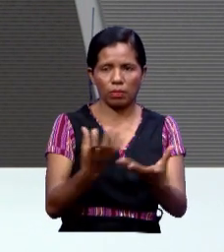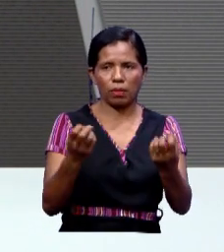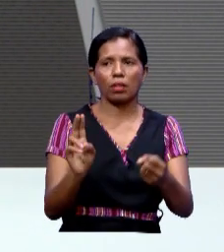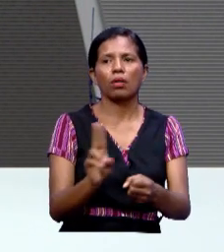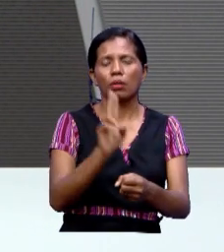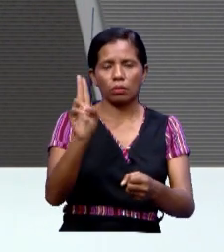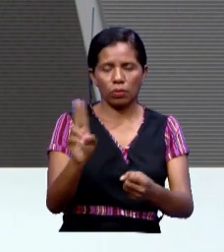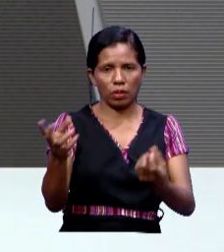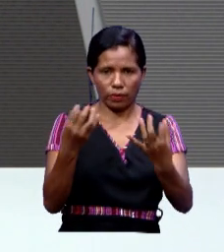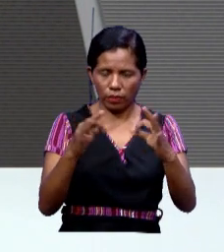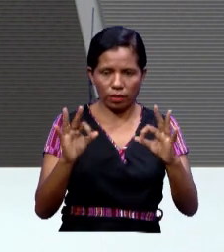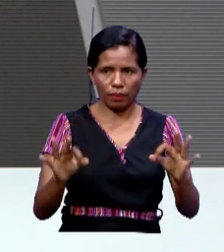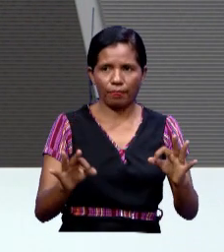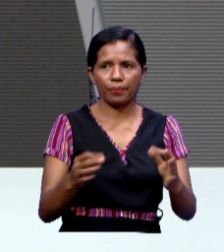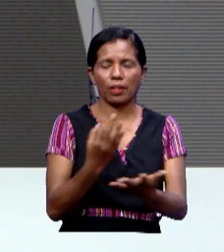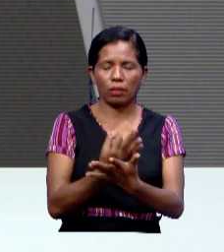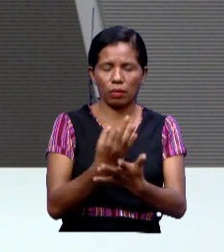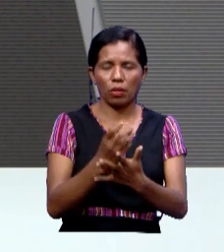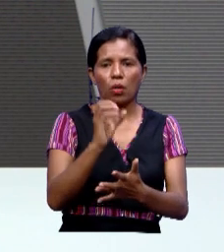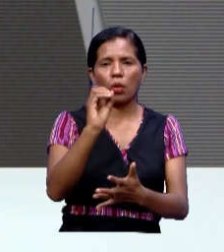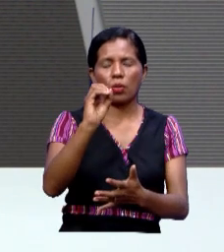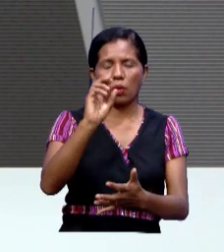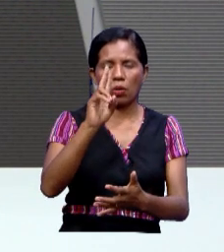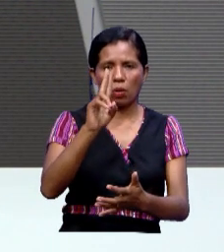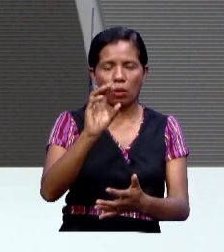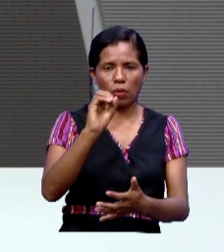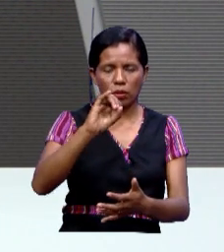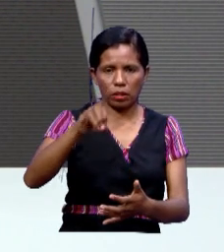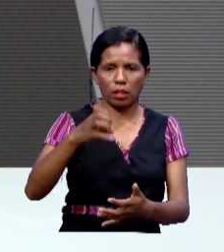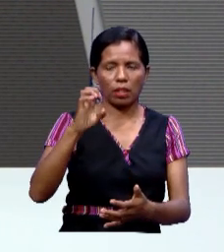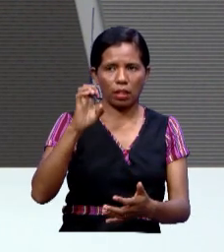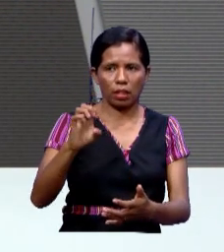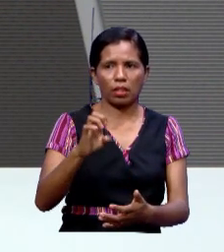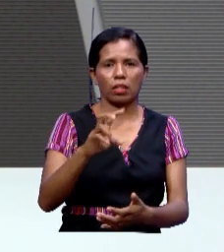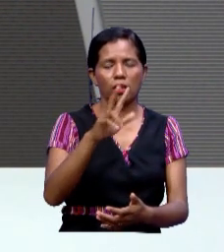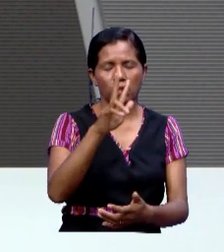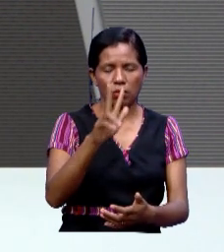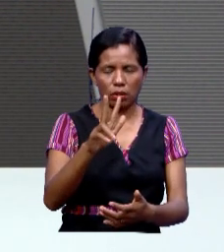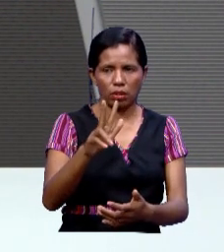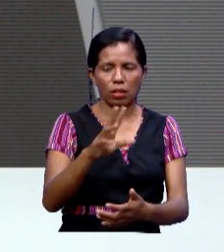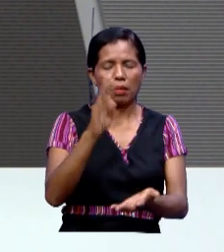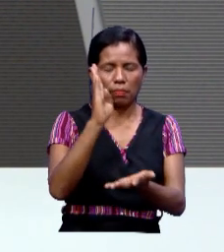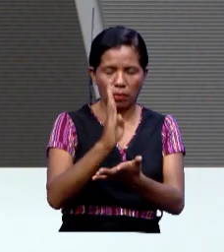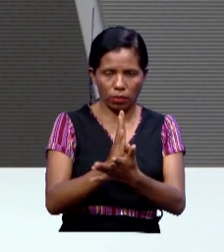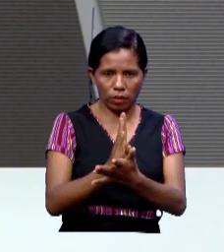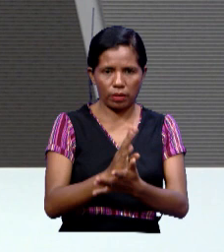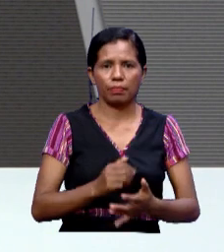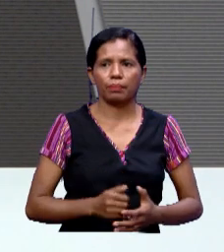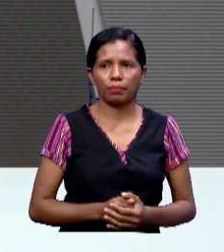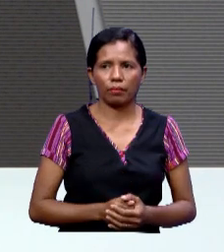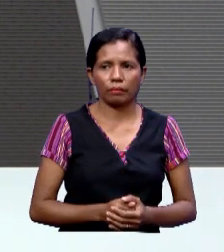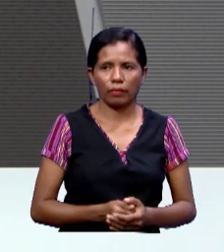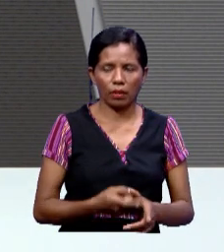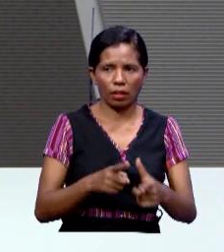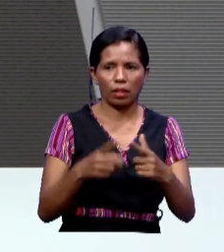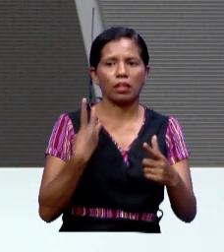ona ba orçamento geral do estado se não me engano 12 13 14 bilhões de dólares portanto